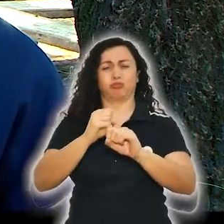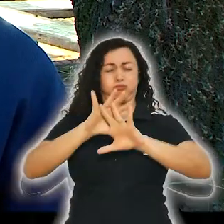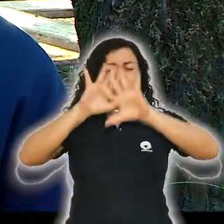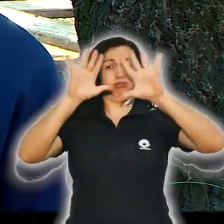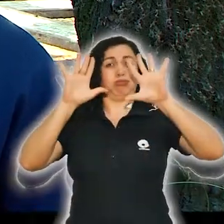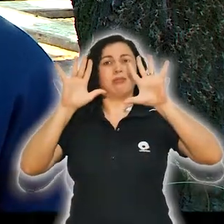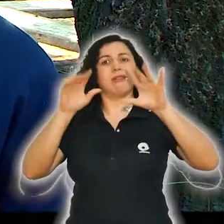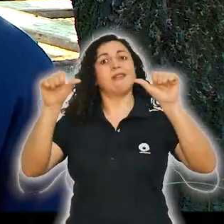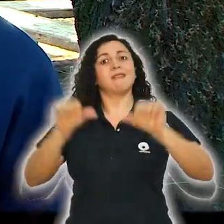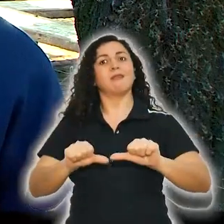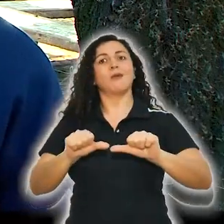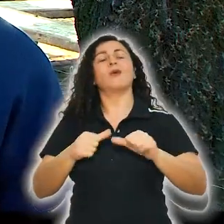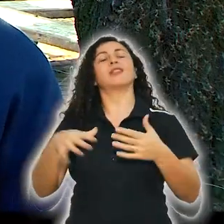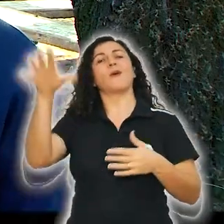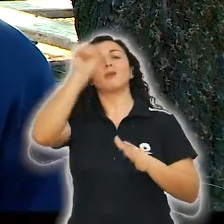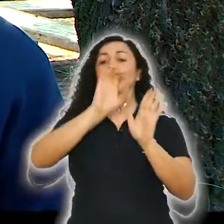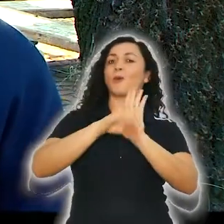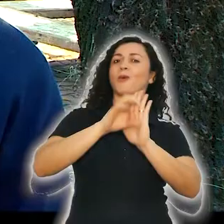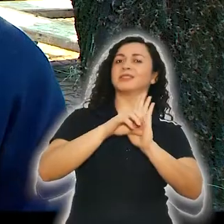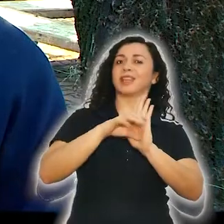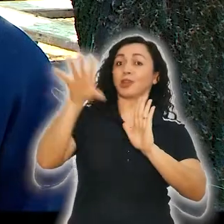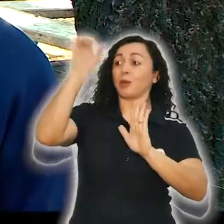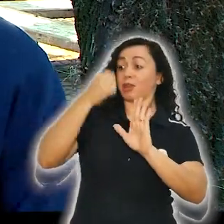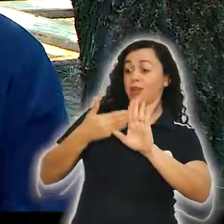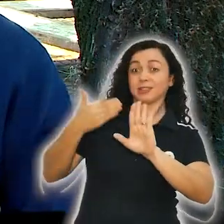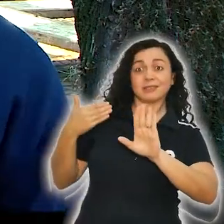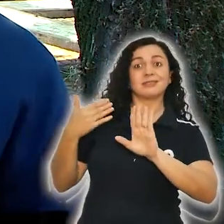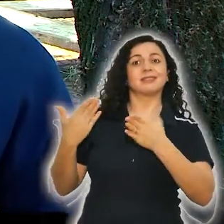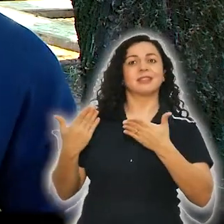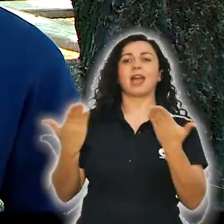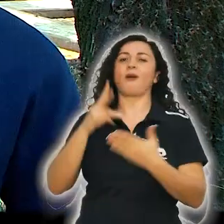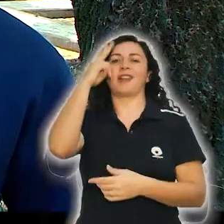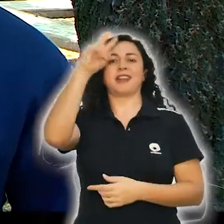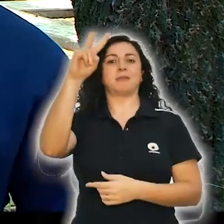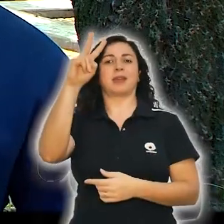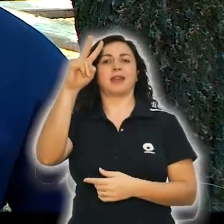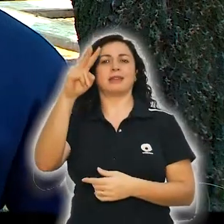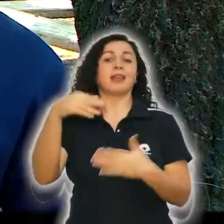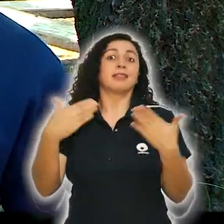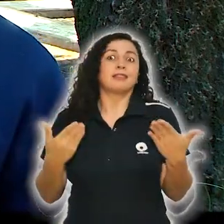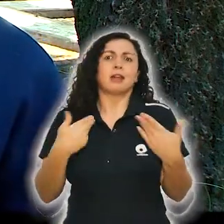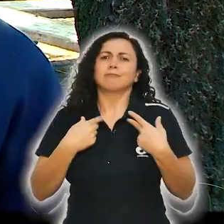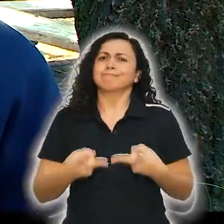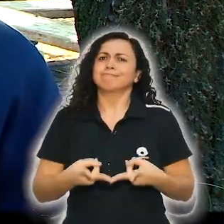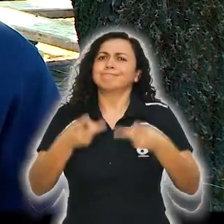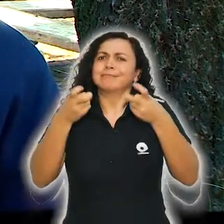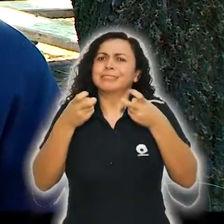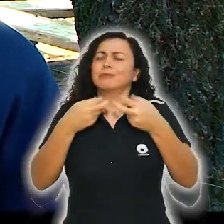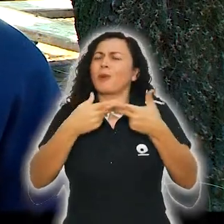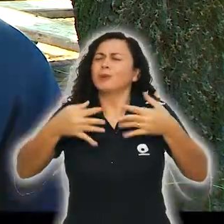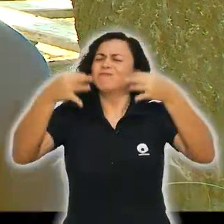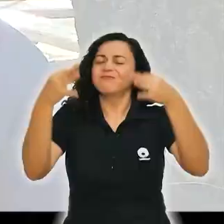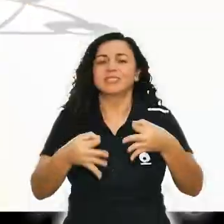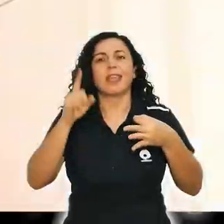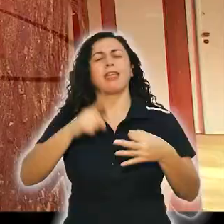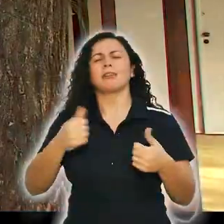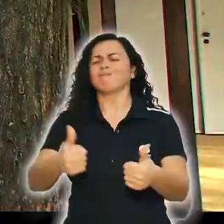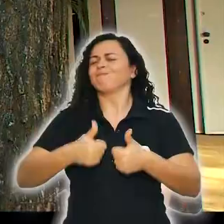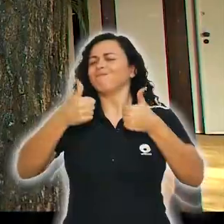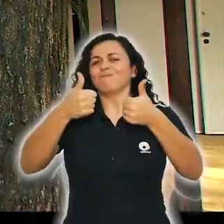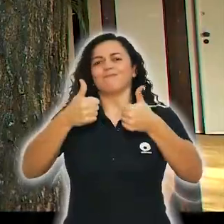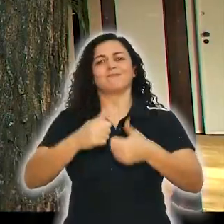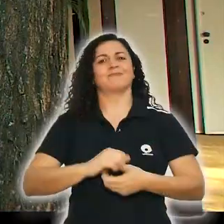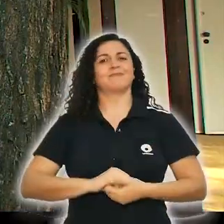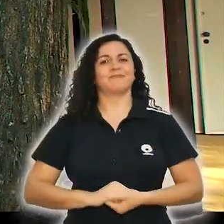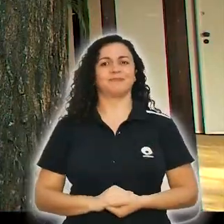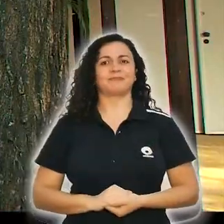muito forte. Por exemplo, é um conceito que eu aprendi essa semana e que eu lembrei agora, né? Então, assim, se tem uma coisa que eu tenho certeza é que valeu a pena. Um pouco,